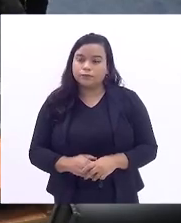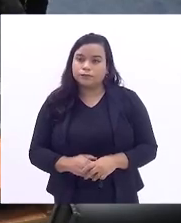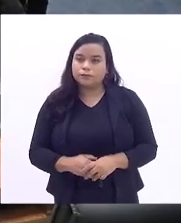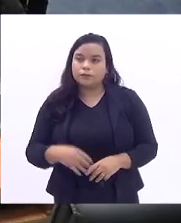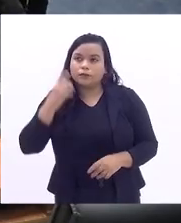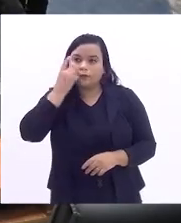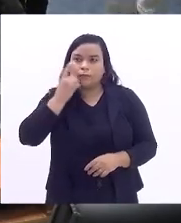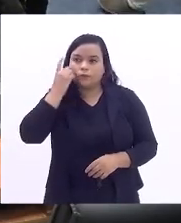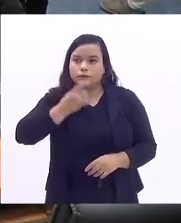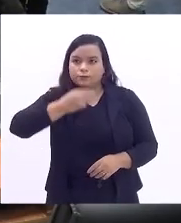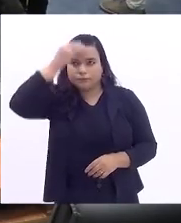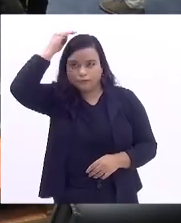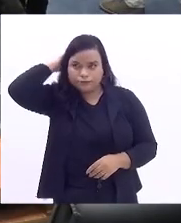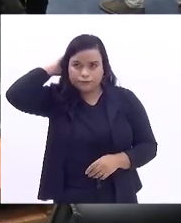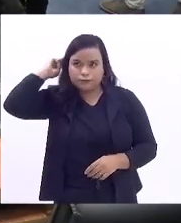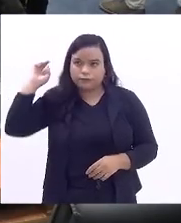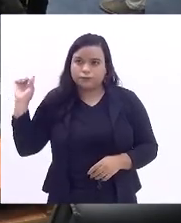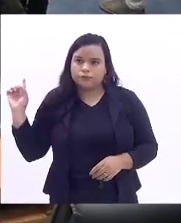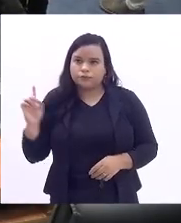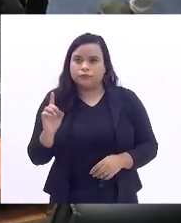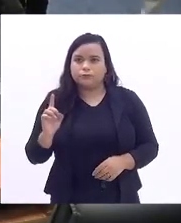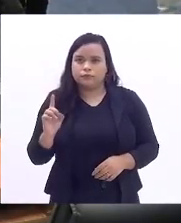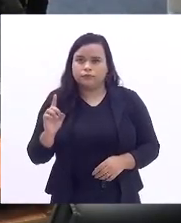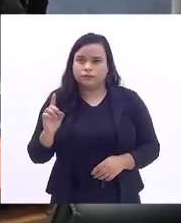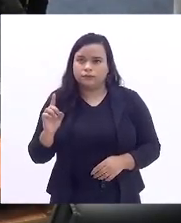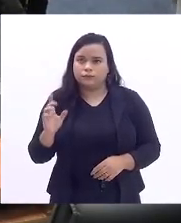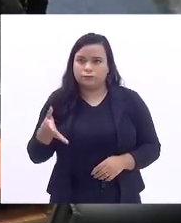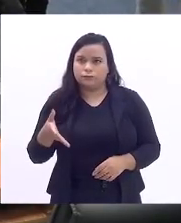o deputado Márcio Pacheco